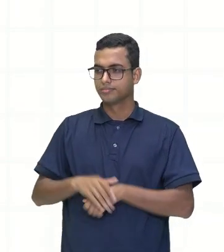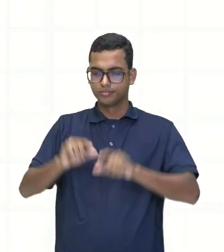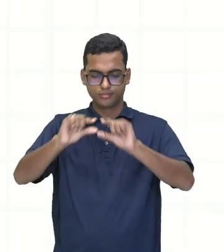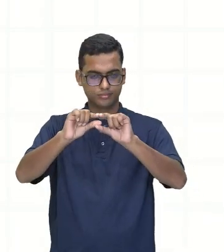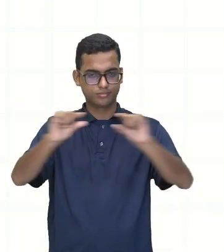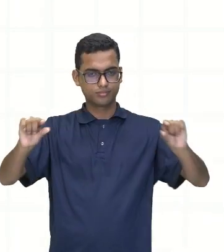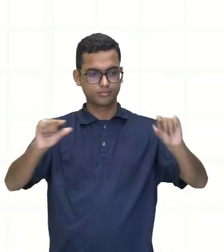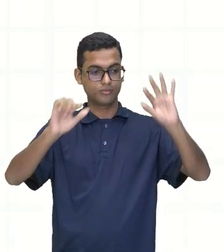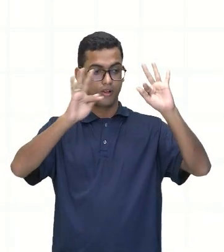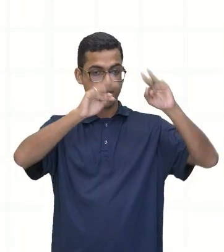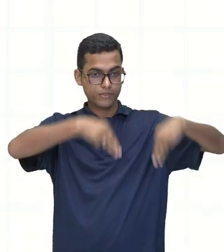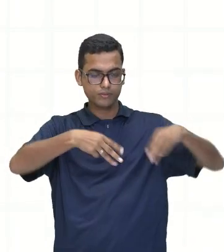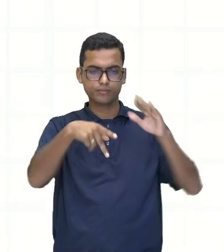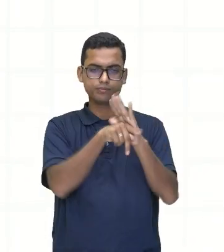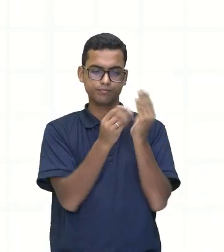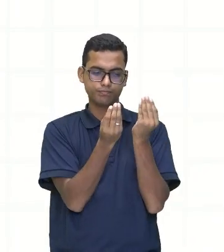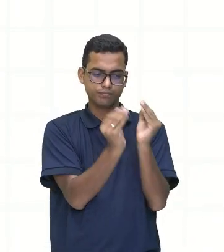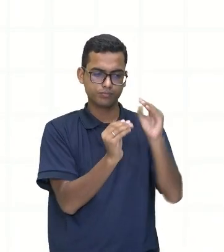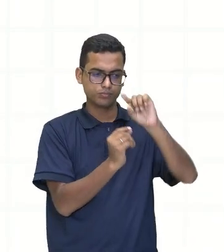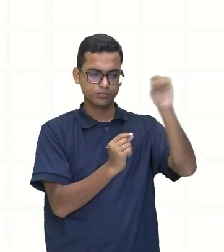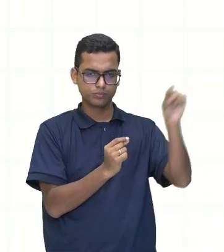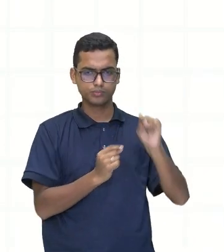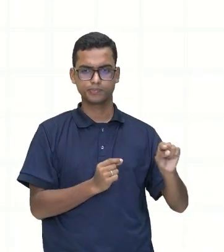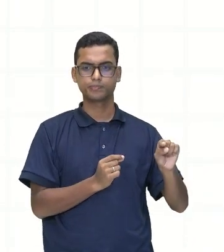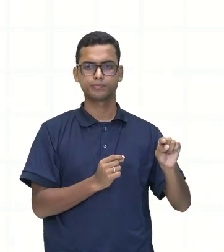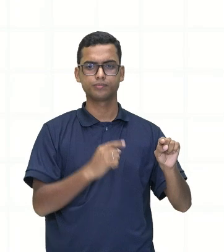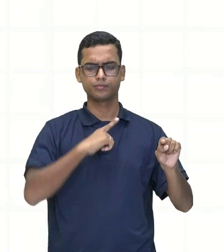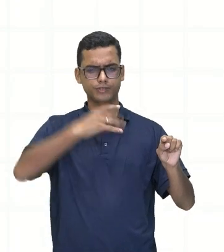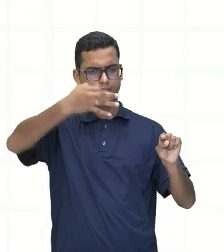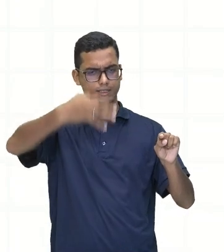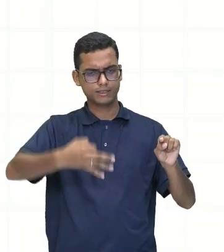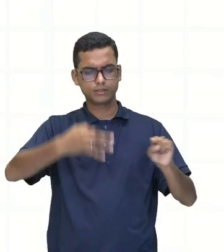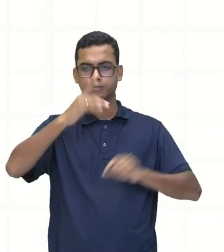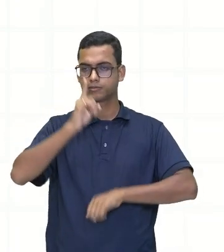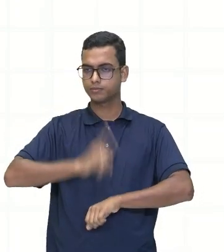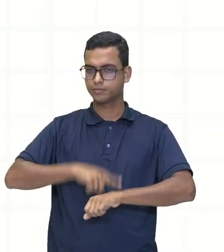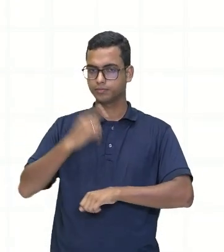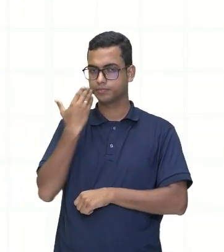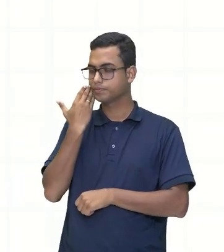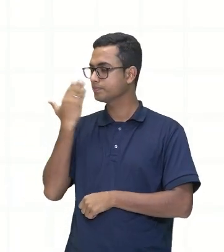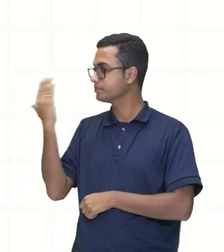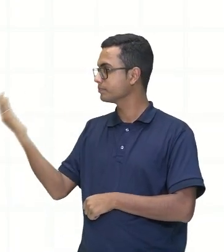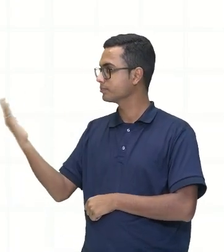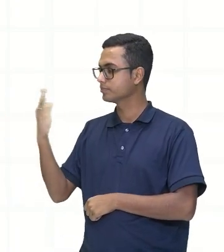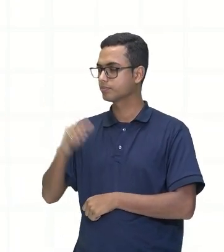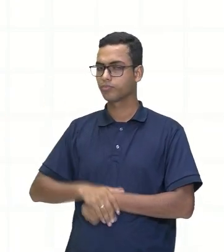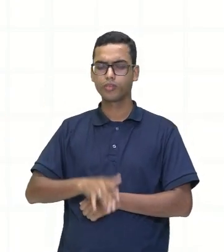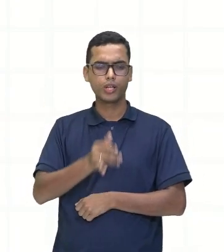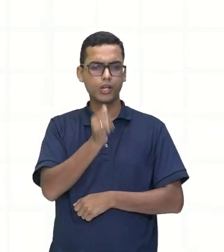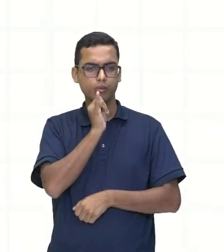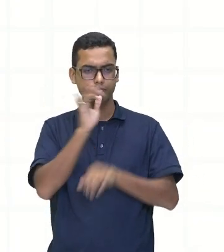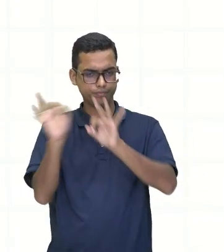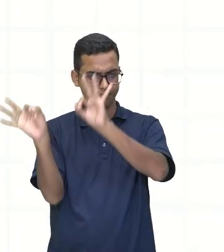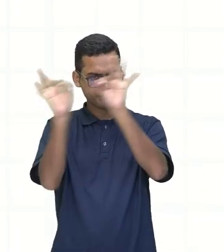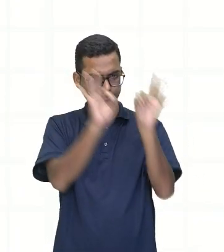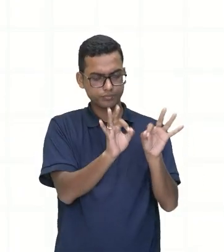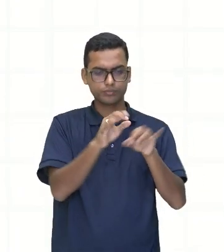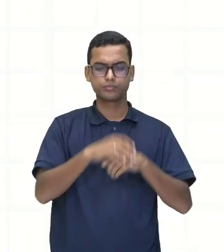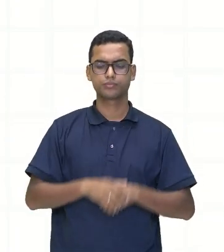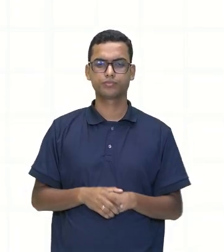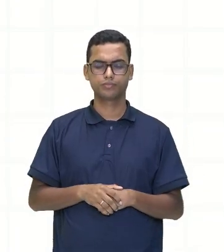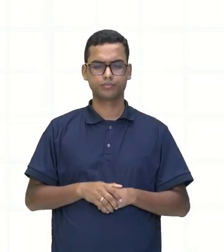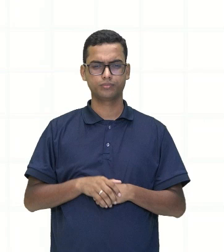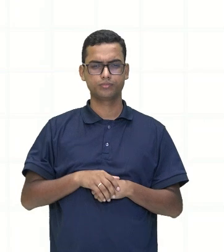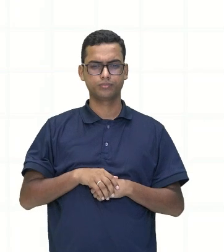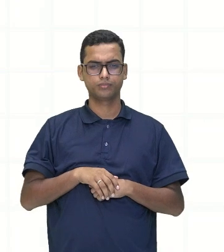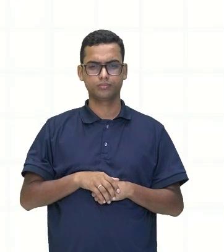ficar tudo certinho, direitinho. Right? Bom, nós vimos aí o exemplo do verbo to be no singular,